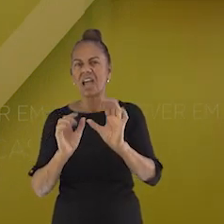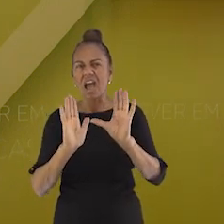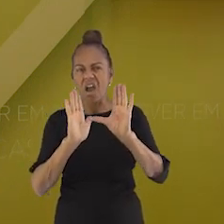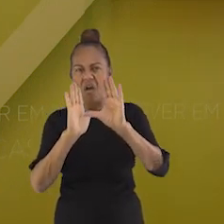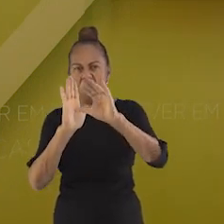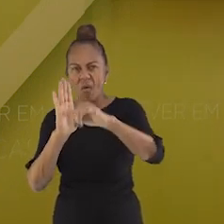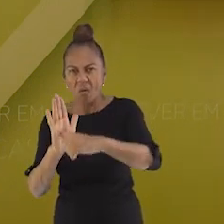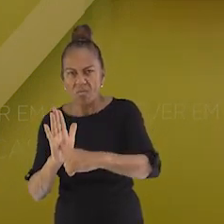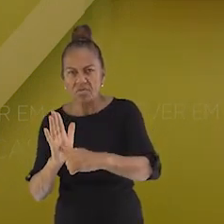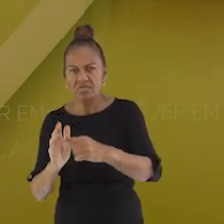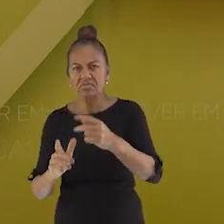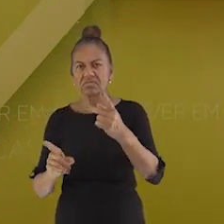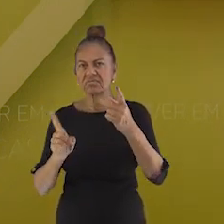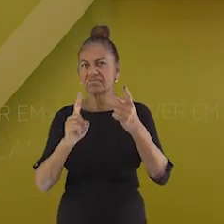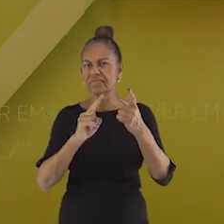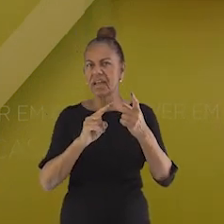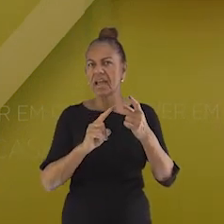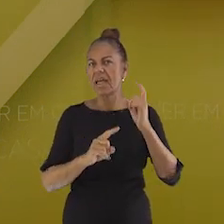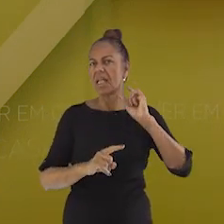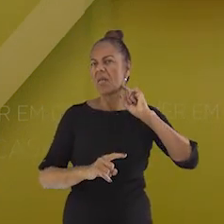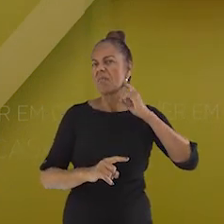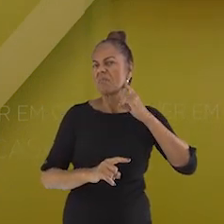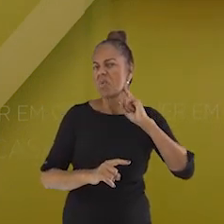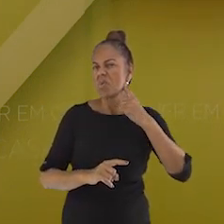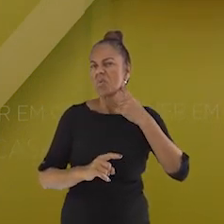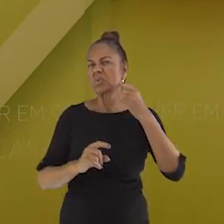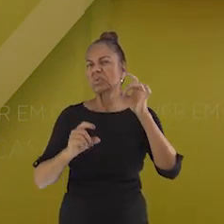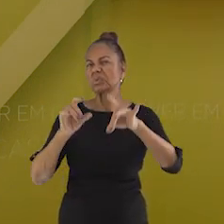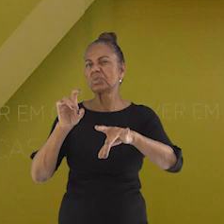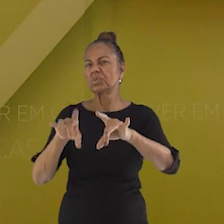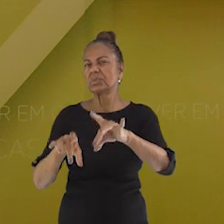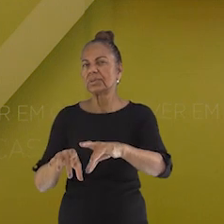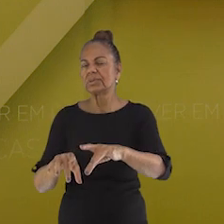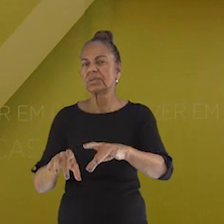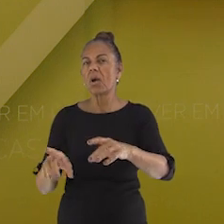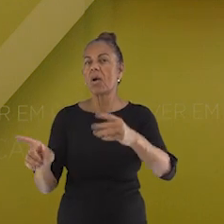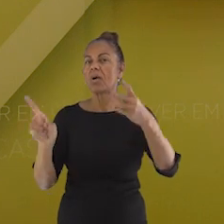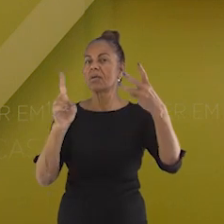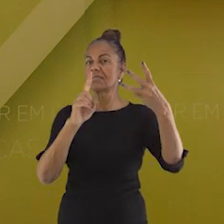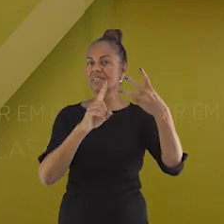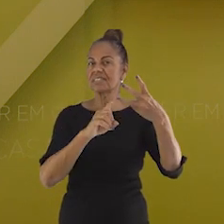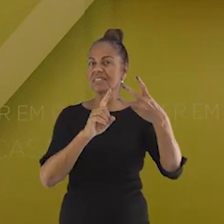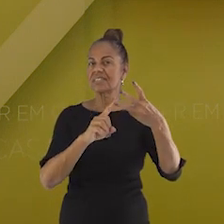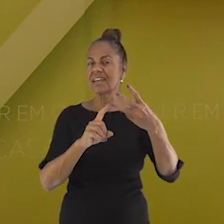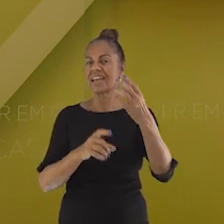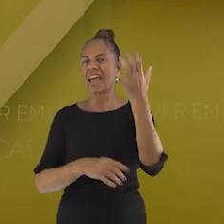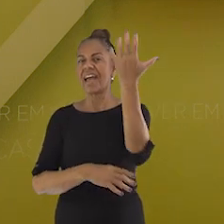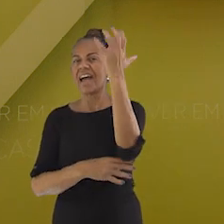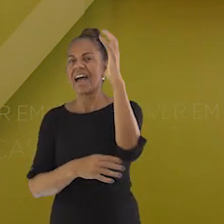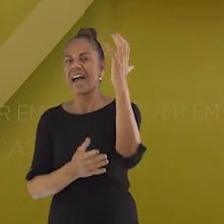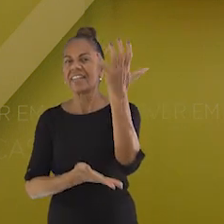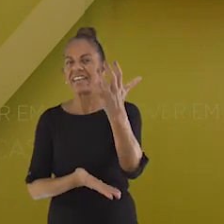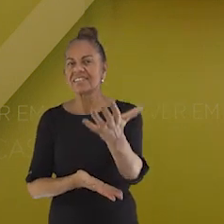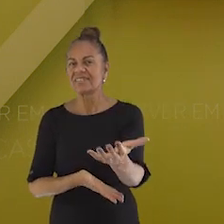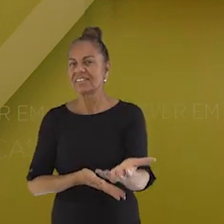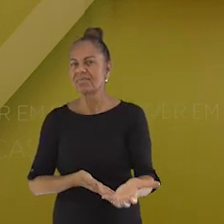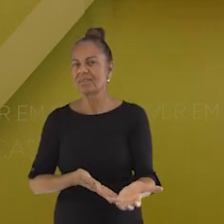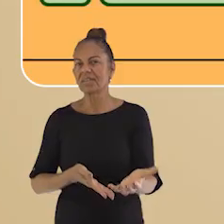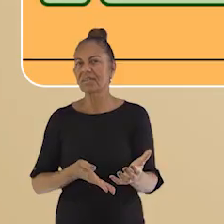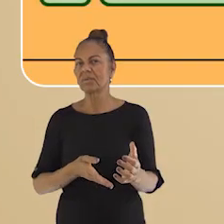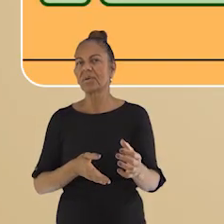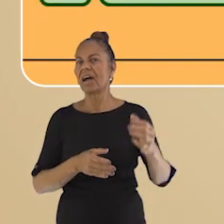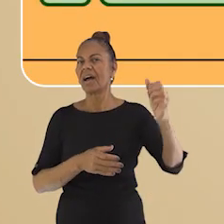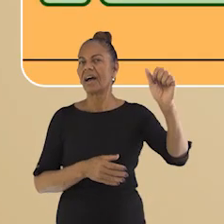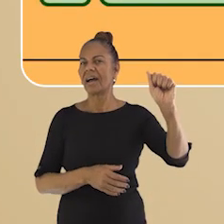assalto. Letra B, poluição. Ou letra C, desmatamento? Pensem aí e respondam.